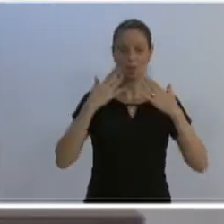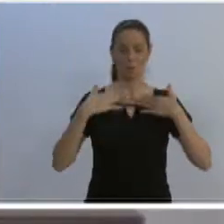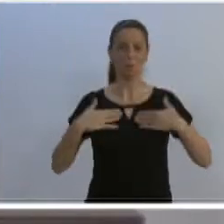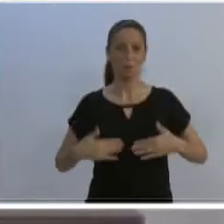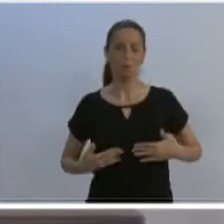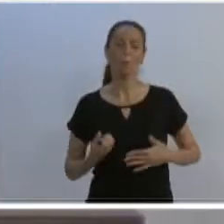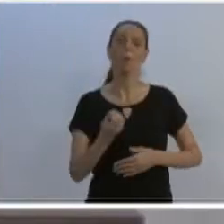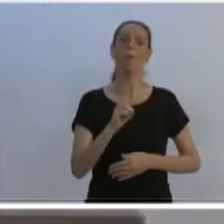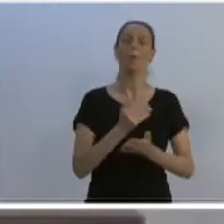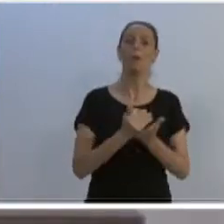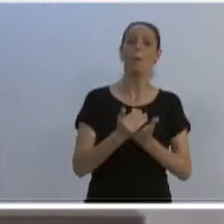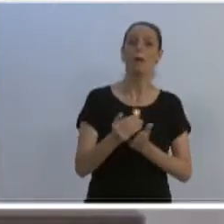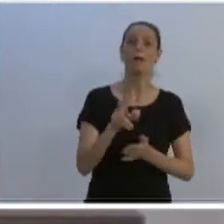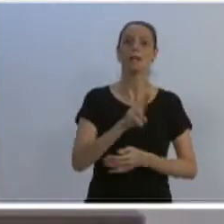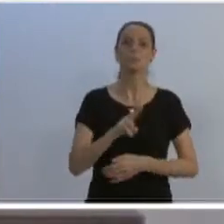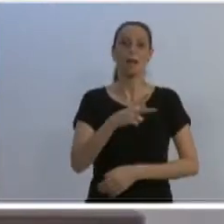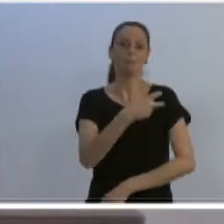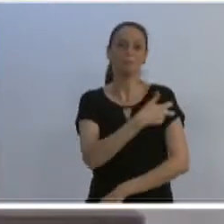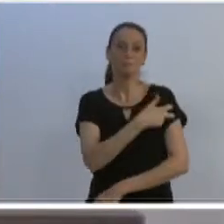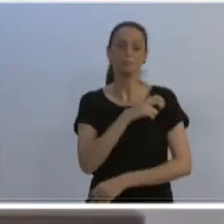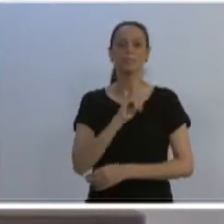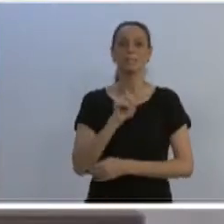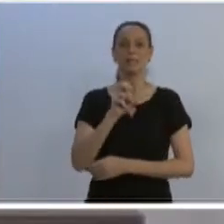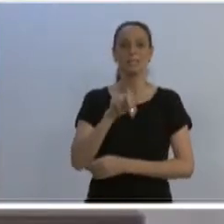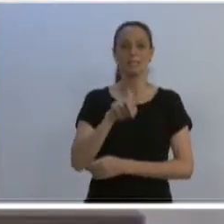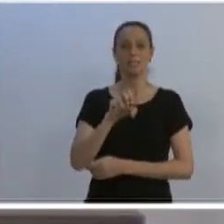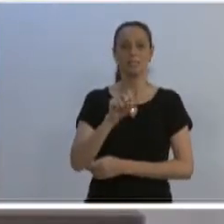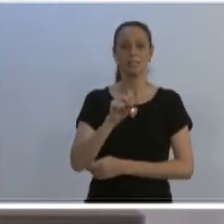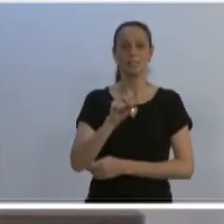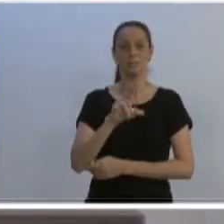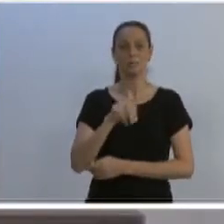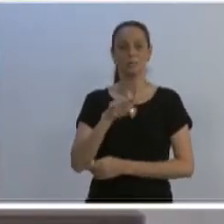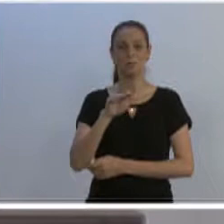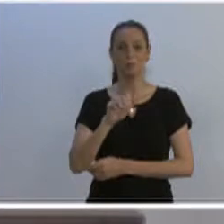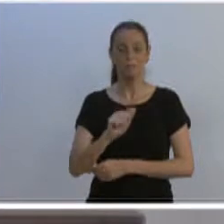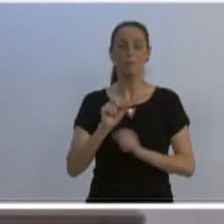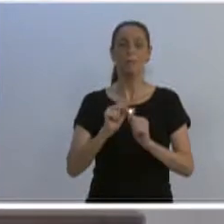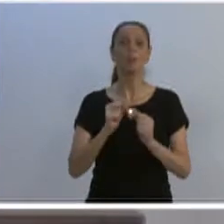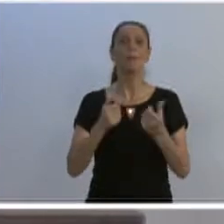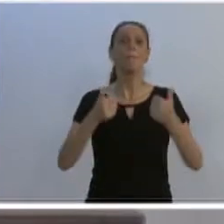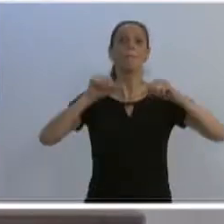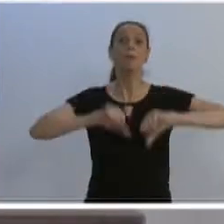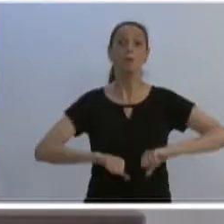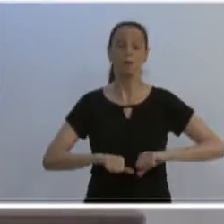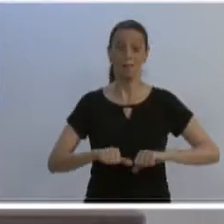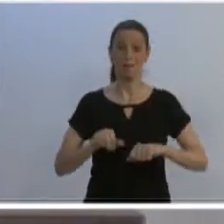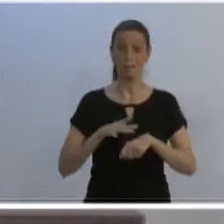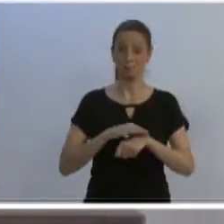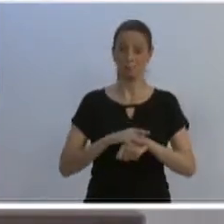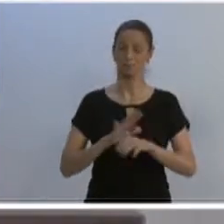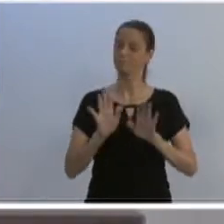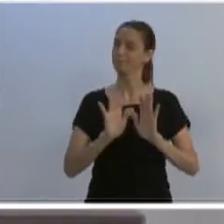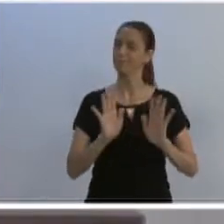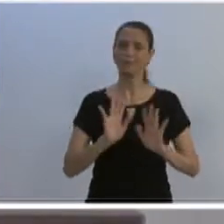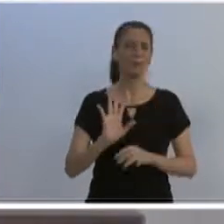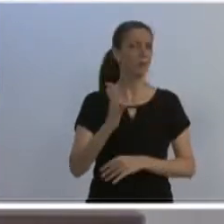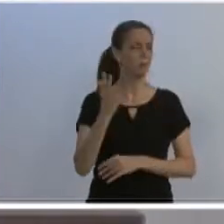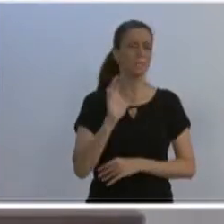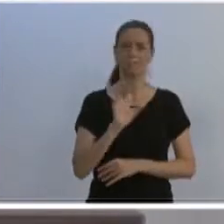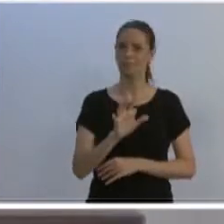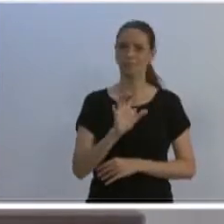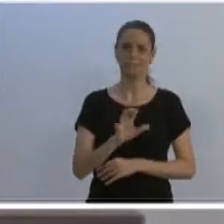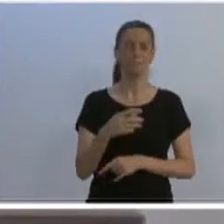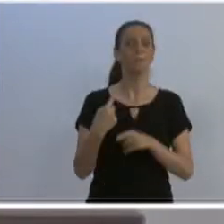acaba piorando o seu quadro do diabetes. E, na realidade, não é isso. O que acontece é que, infelizmente,